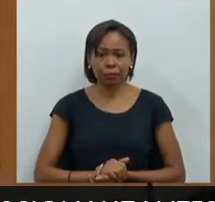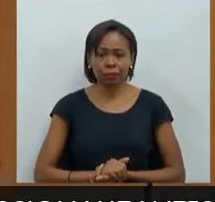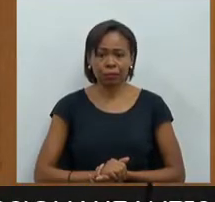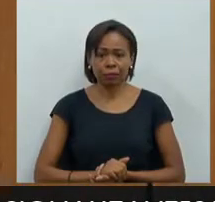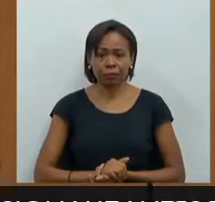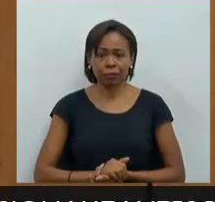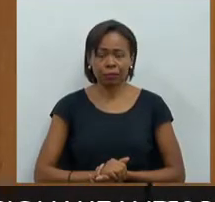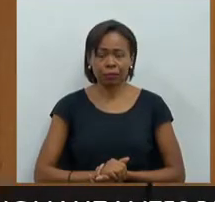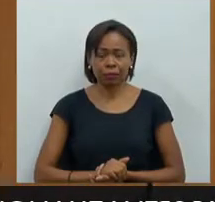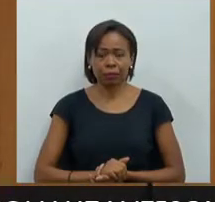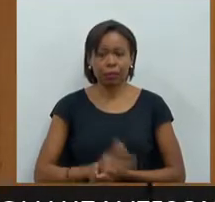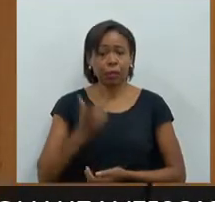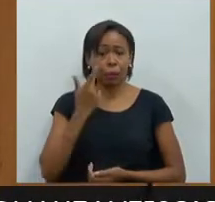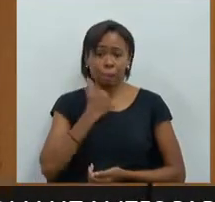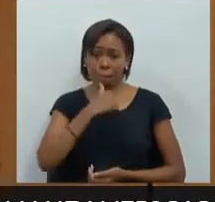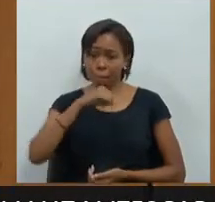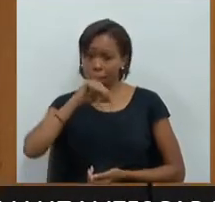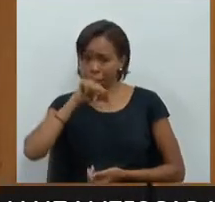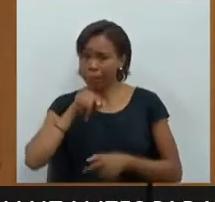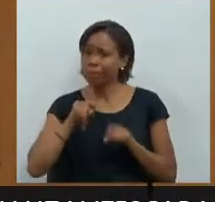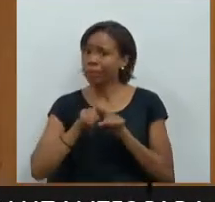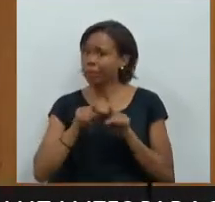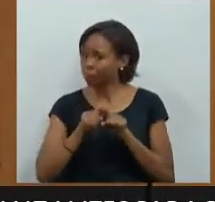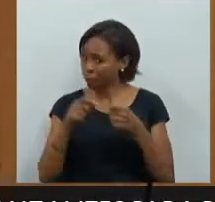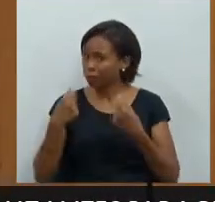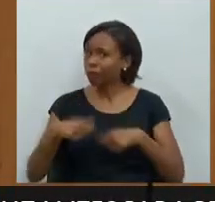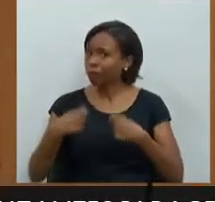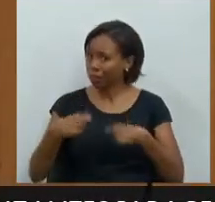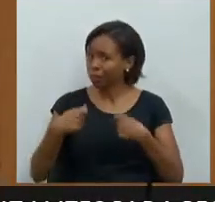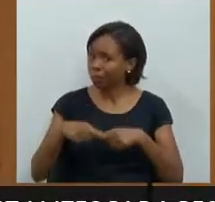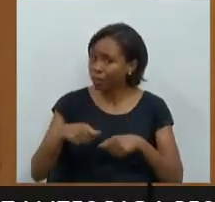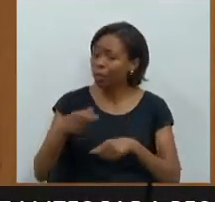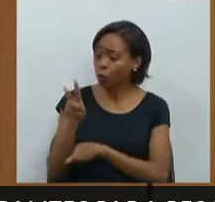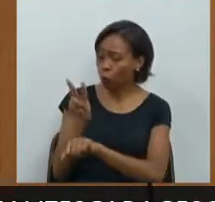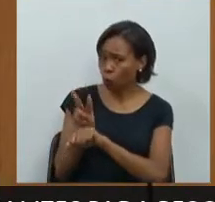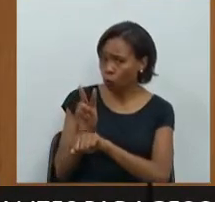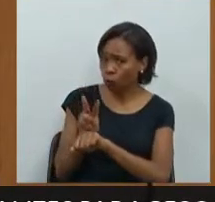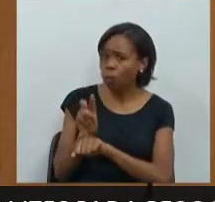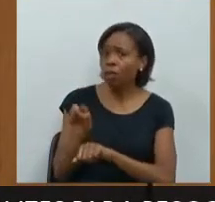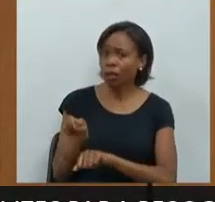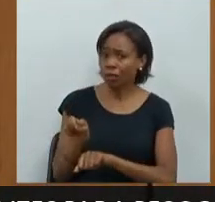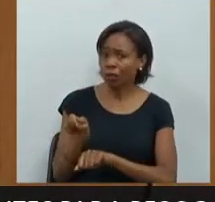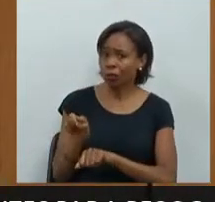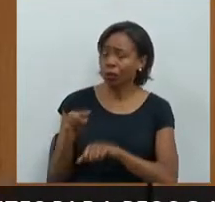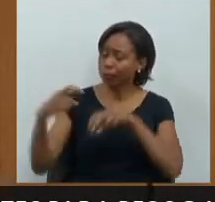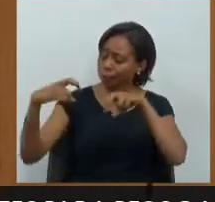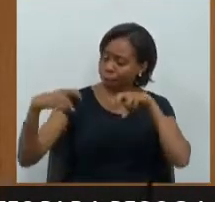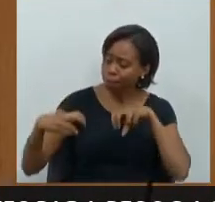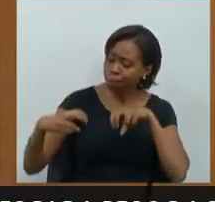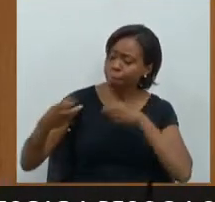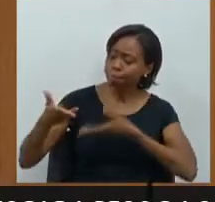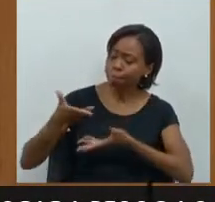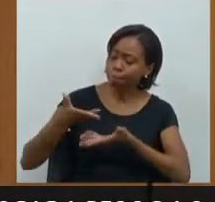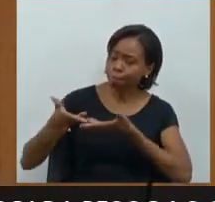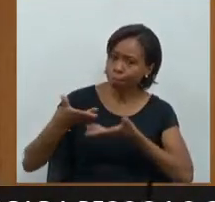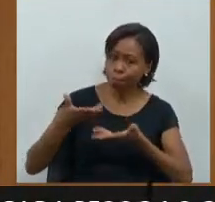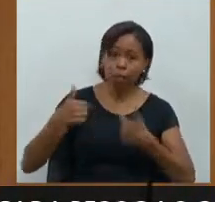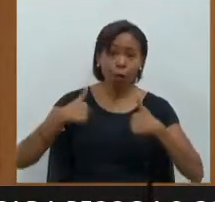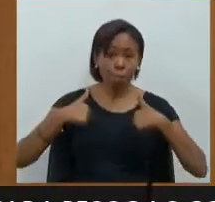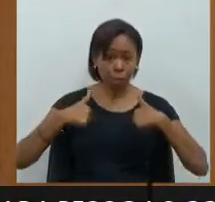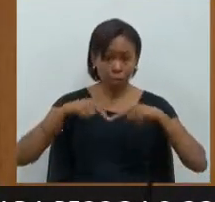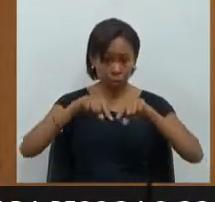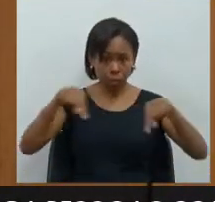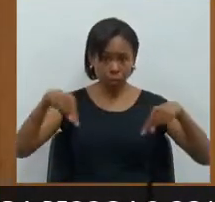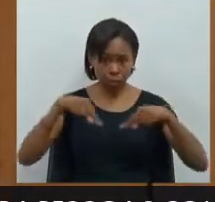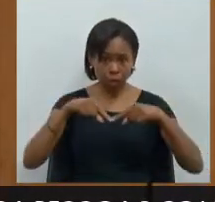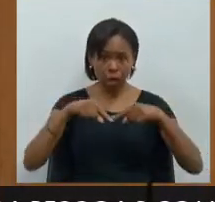Exatamente. Os pais, os alunos também precisam de uma atenção, precisa de escuta, né? A minha sala fica com a porta